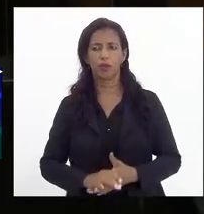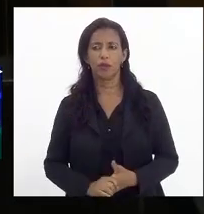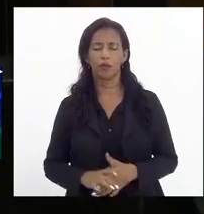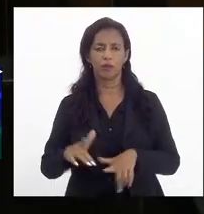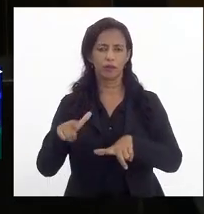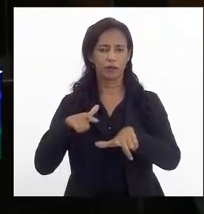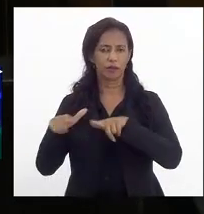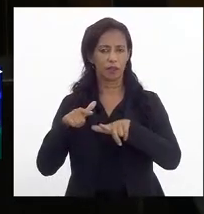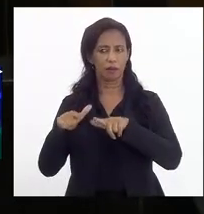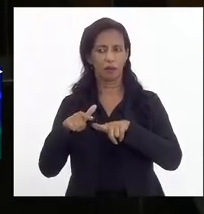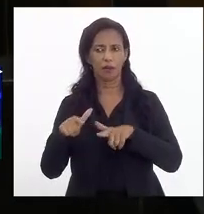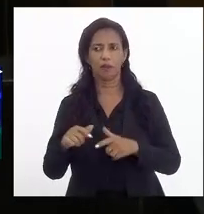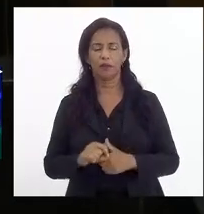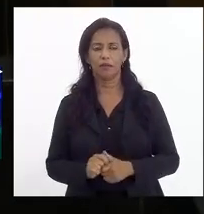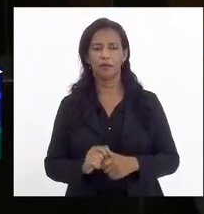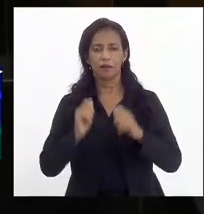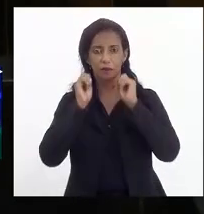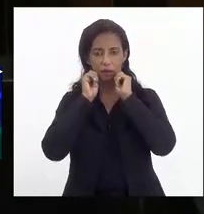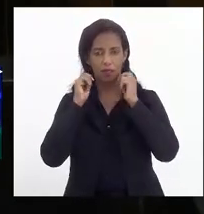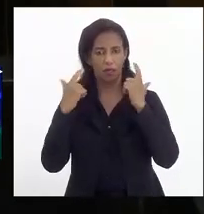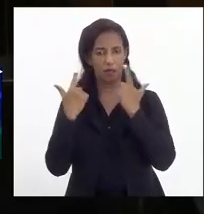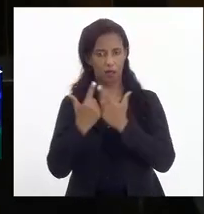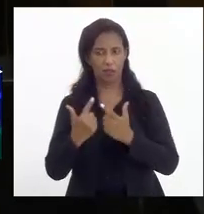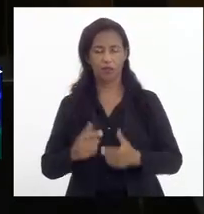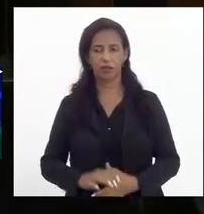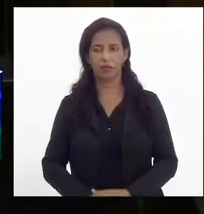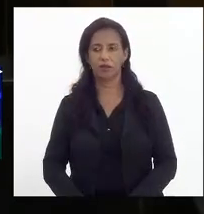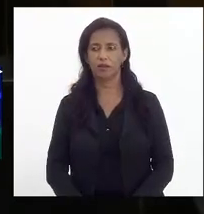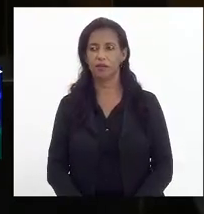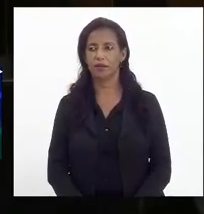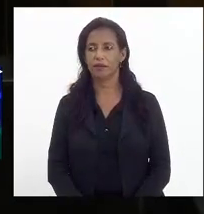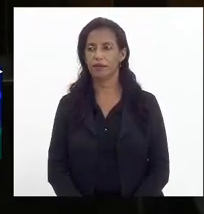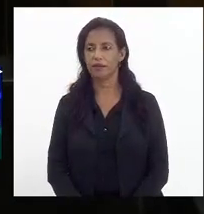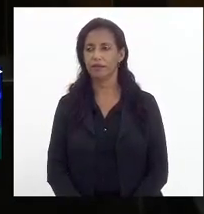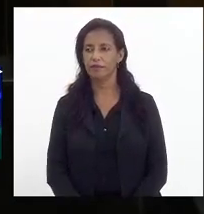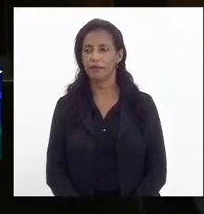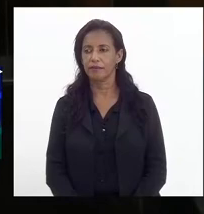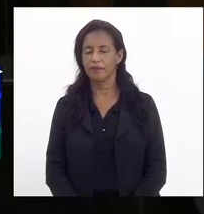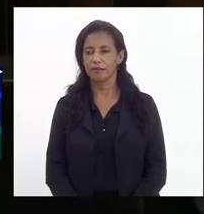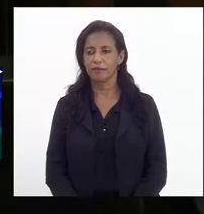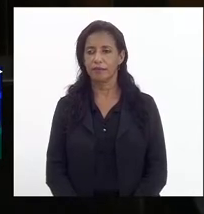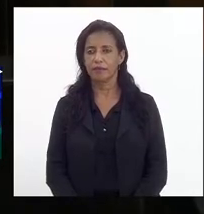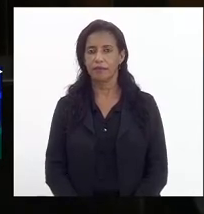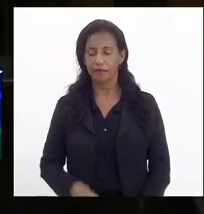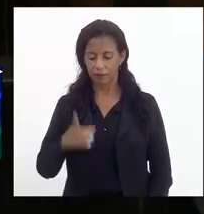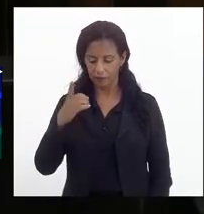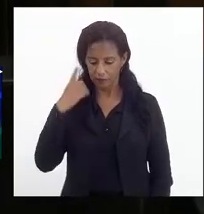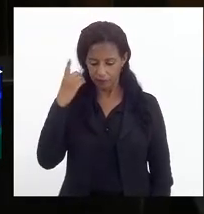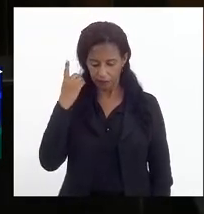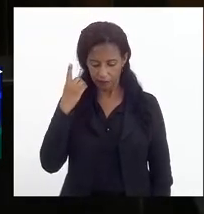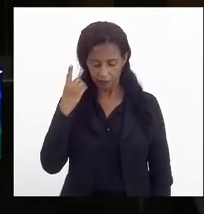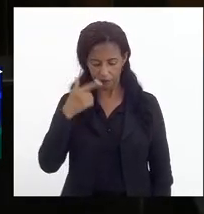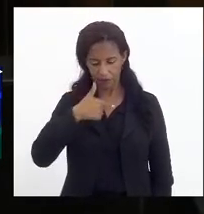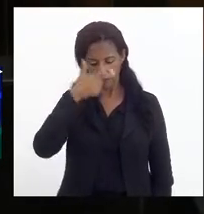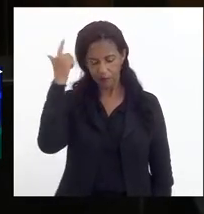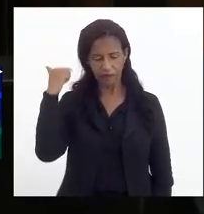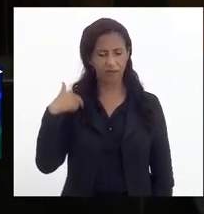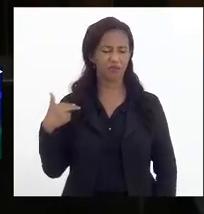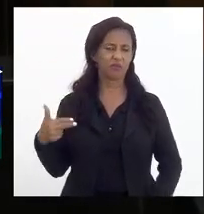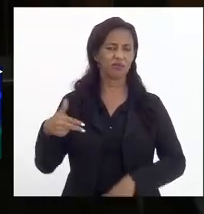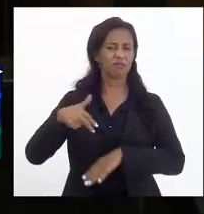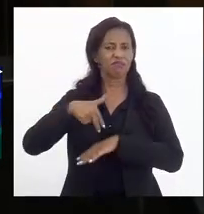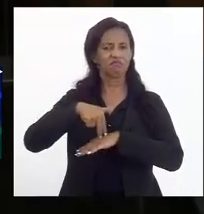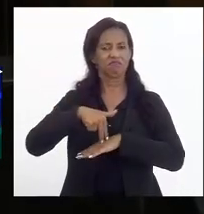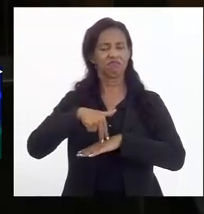Trabalhadores de modo geral da Assembleia Legislativa do Estado do Rio de Janeiro o Deputado Luiz Paulo e o assumo este